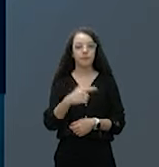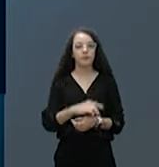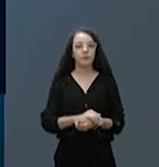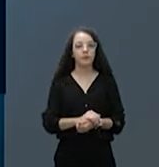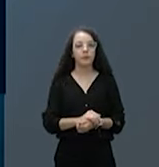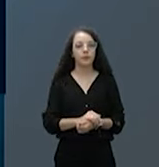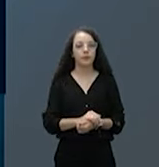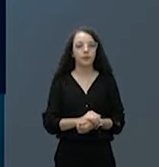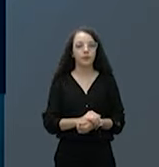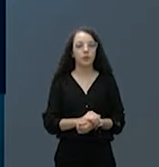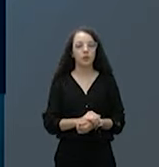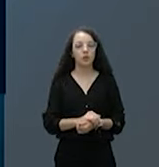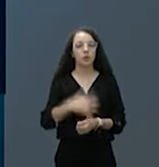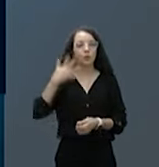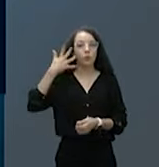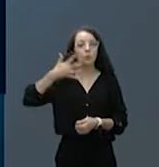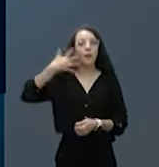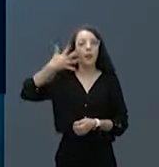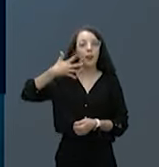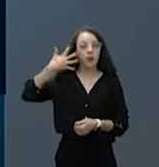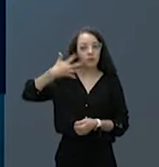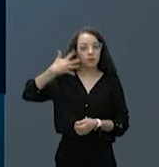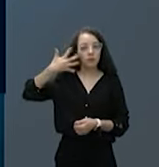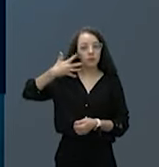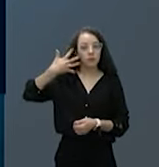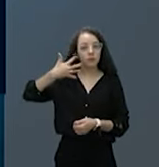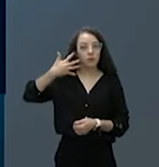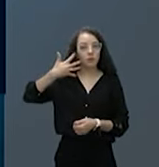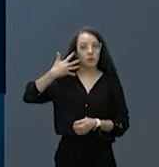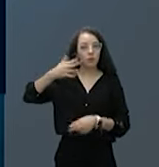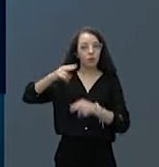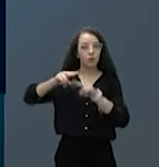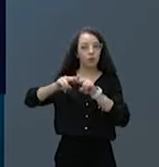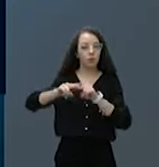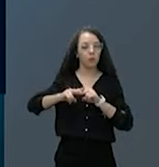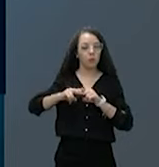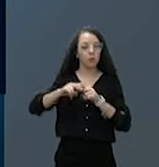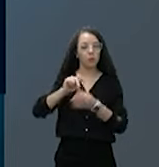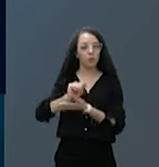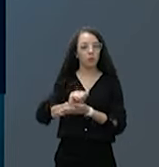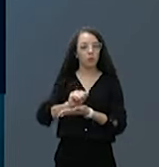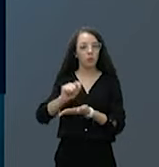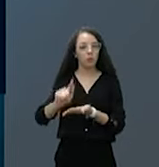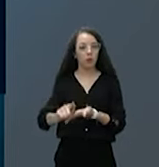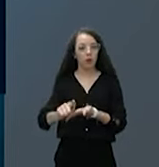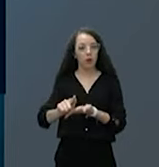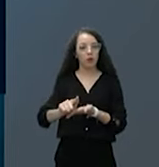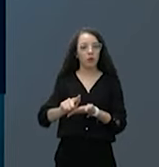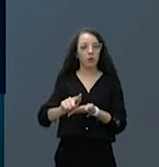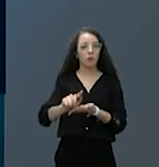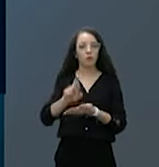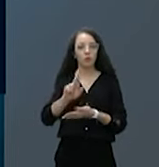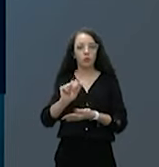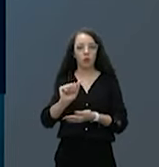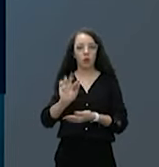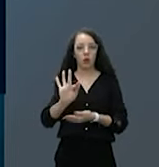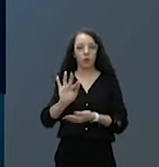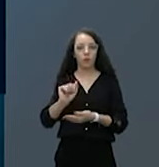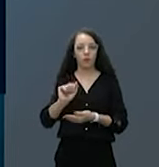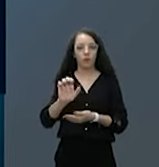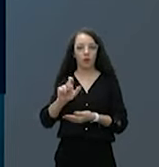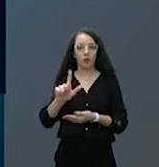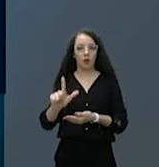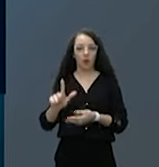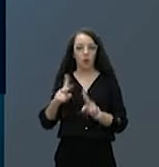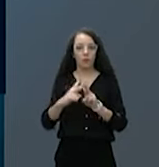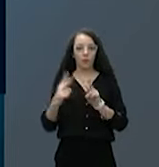E a Só um sustentação oral, pelo agravante, minuto doutor só. Rafael, por videoconferência, Deixa eu atualizar aqui o sistema e para.